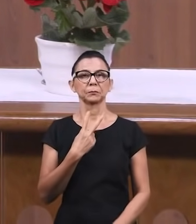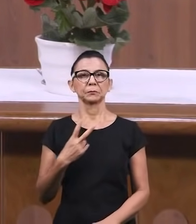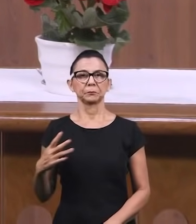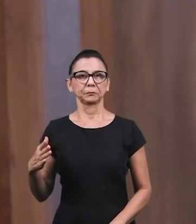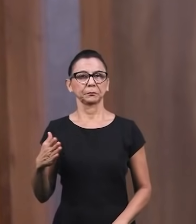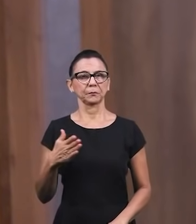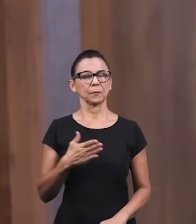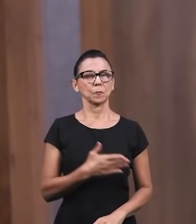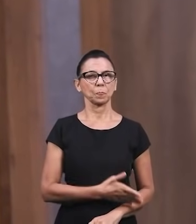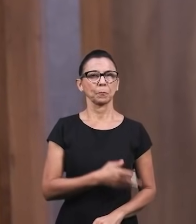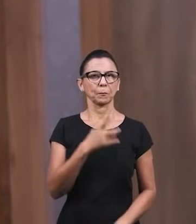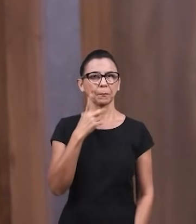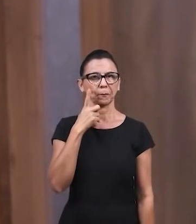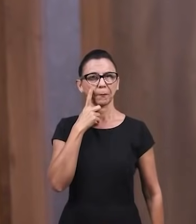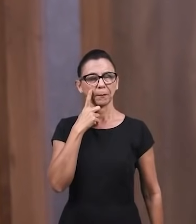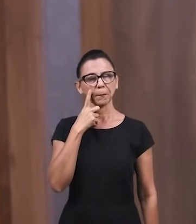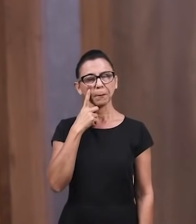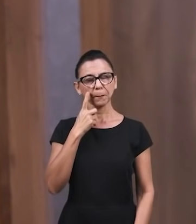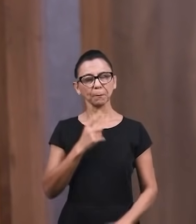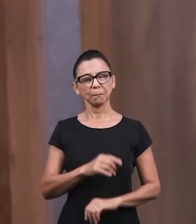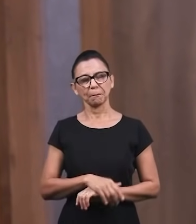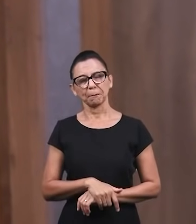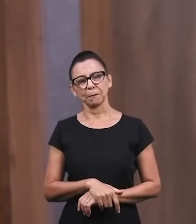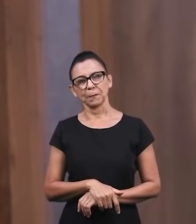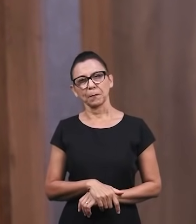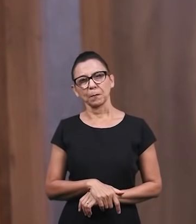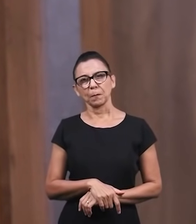Observem bem agora o seguinte: